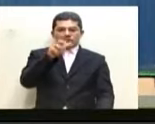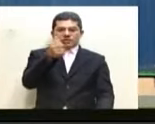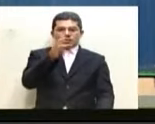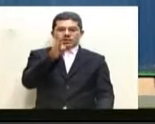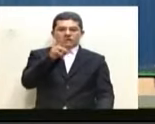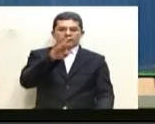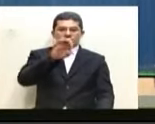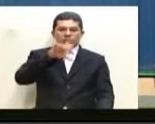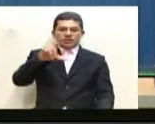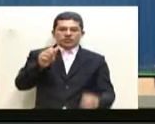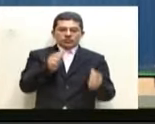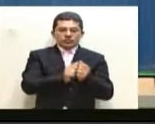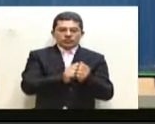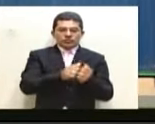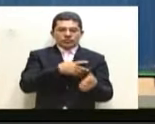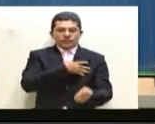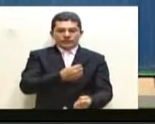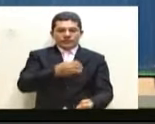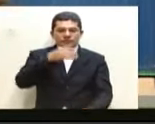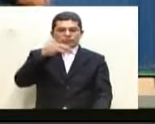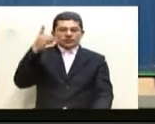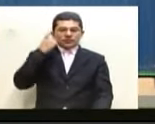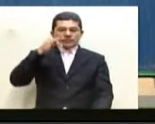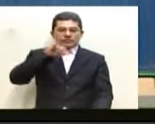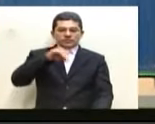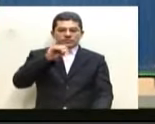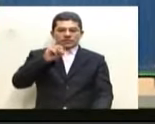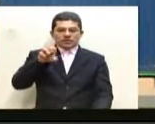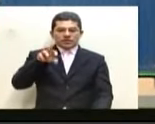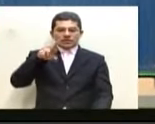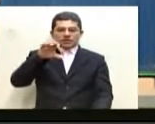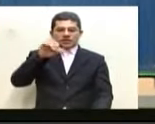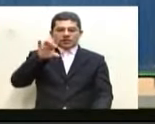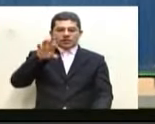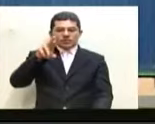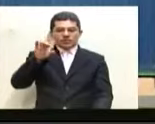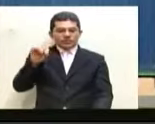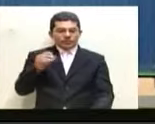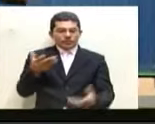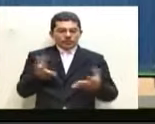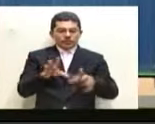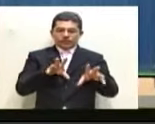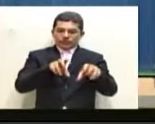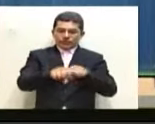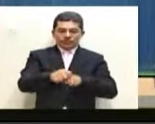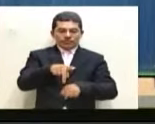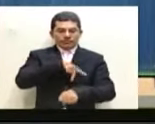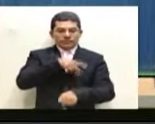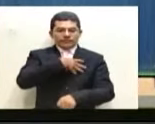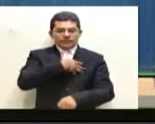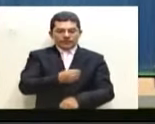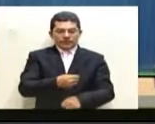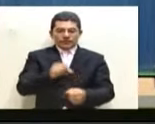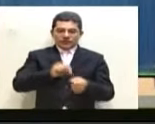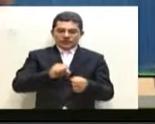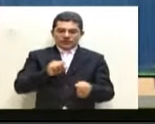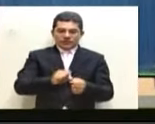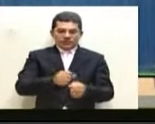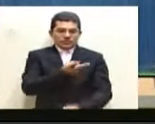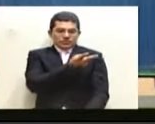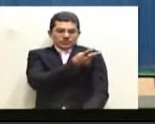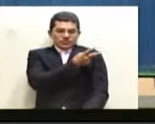hoje com o Paulo Ricardo, filho do deputado Zé Ricardo, estão colando o grau. Meu filho está completando o